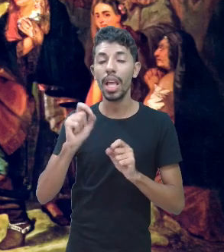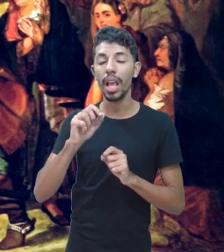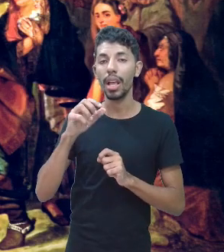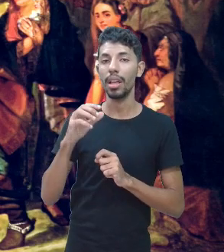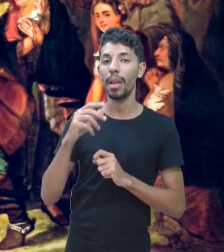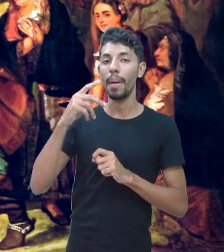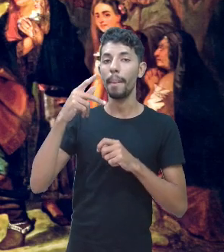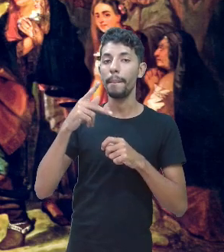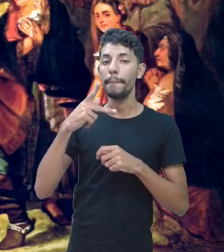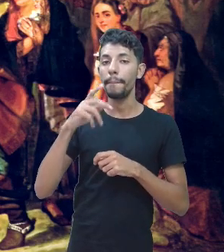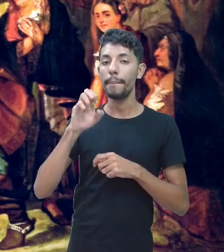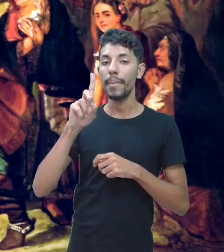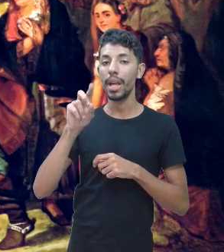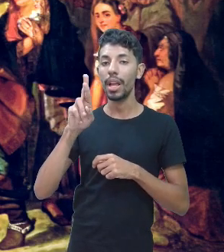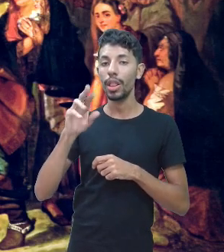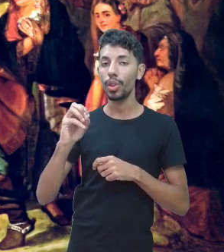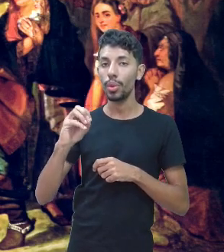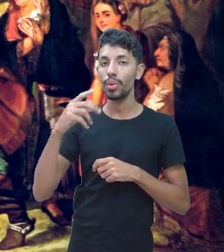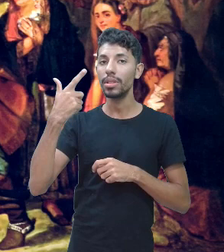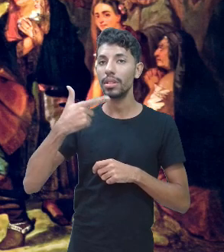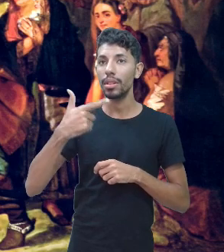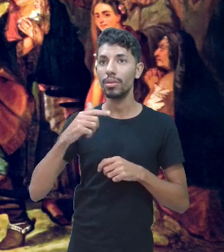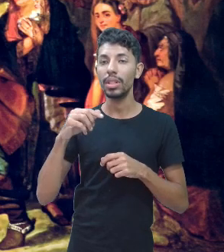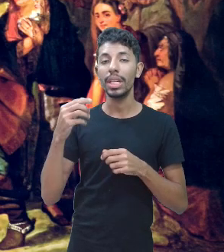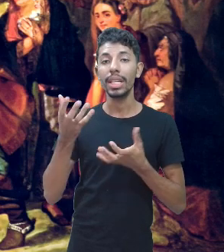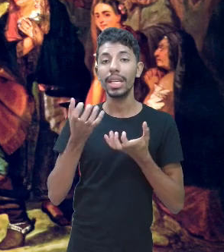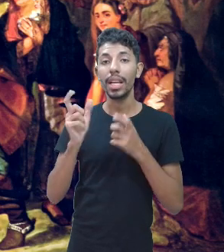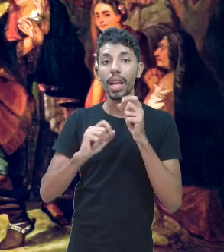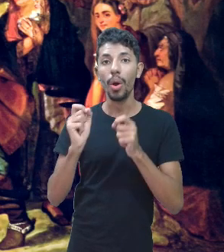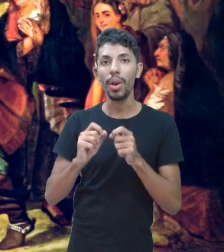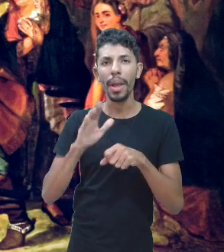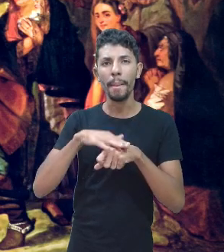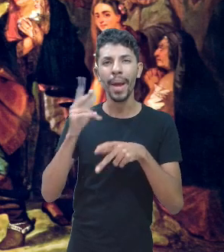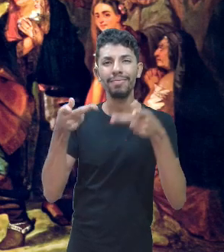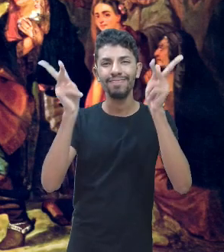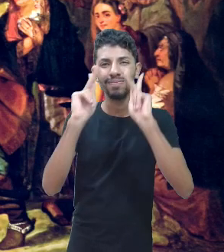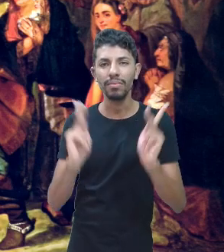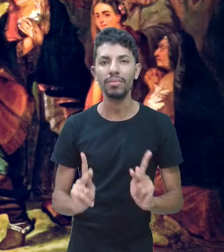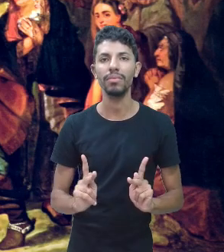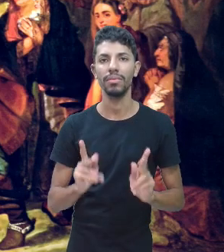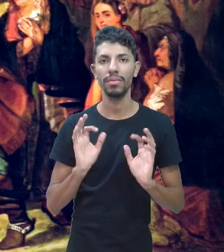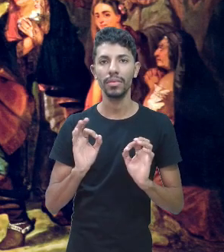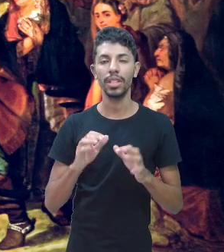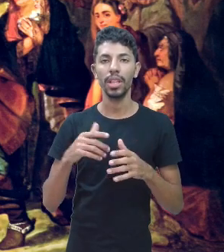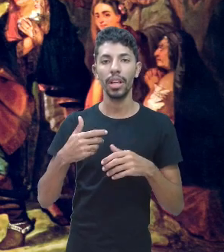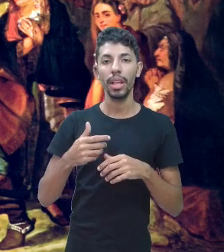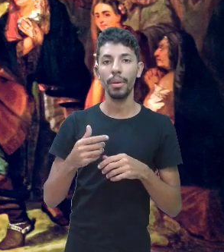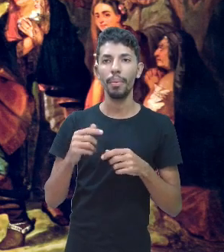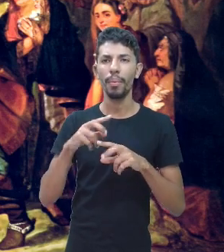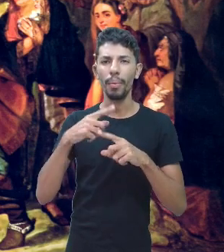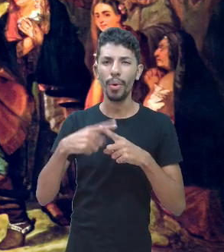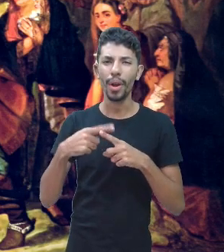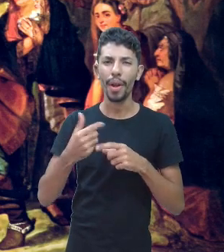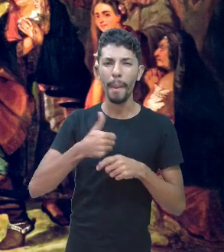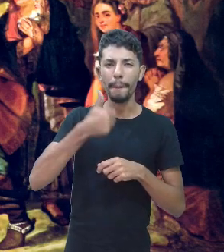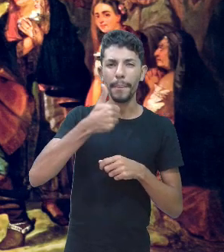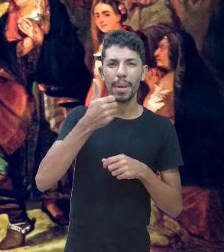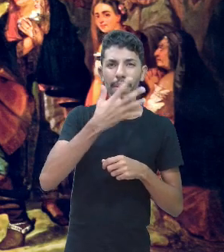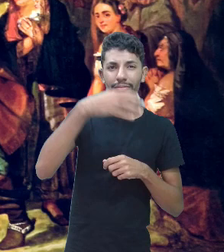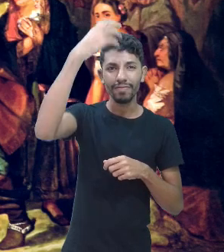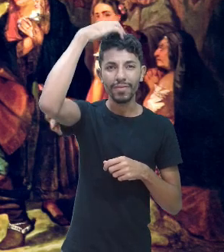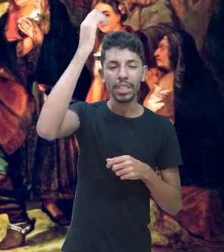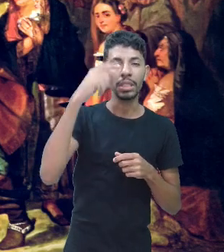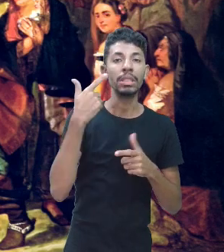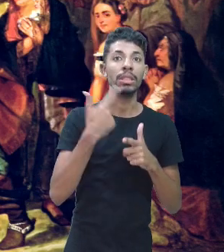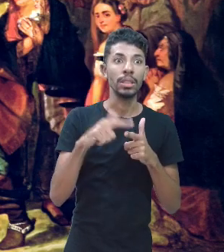buscava justamente alcançar o processo de maior pacificação, né, após um primeiro reinado conturbado do seu pai, Dom Pedro